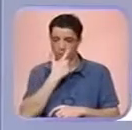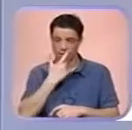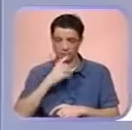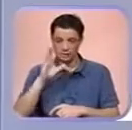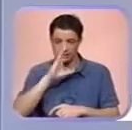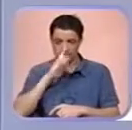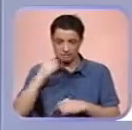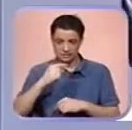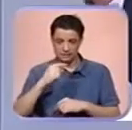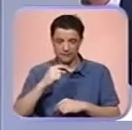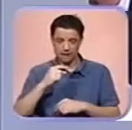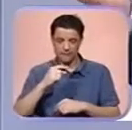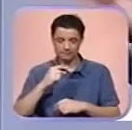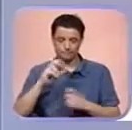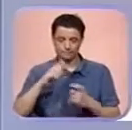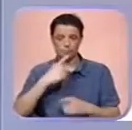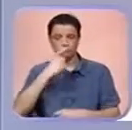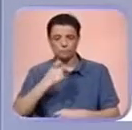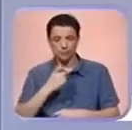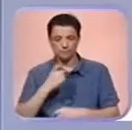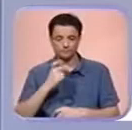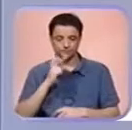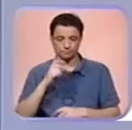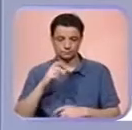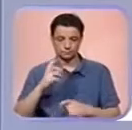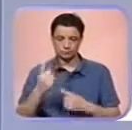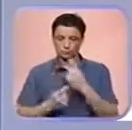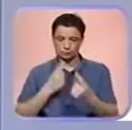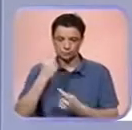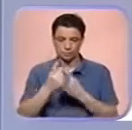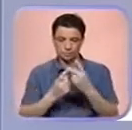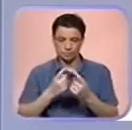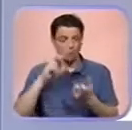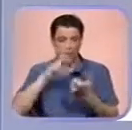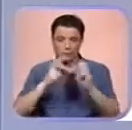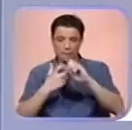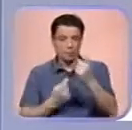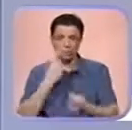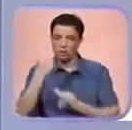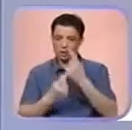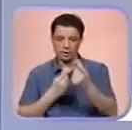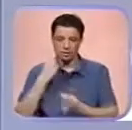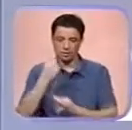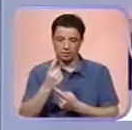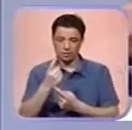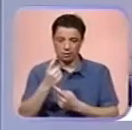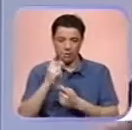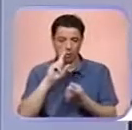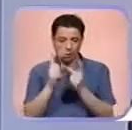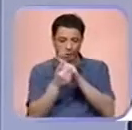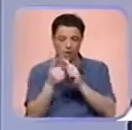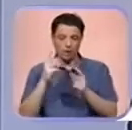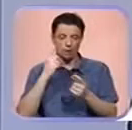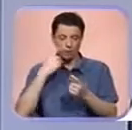tiver estrabismo, essa pergunta tem uma resposta. Portanto, perante qualquer suspeita de problema, designadamente um estrabismo, deve-se